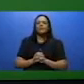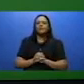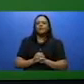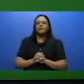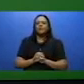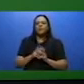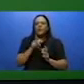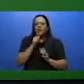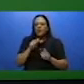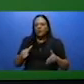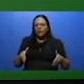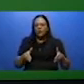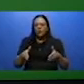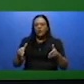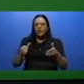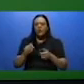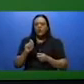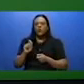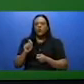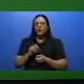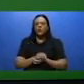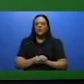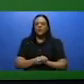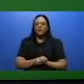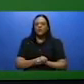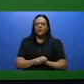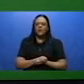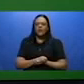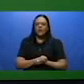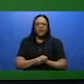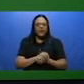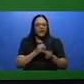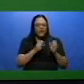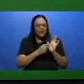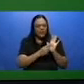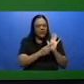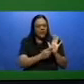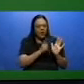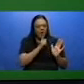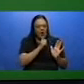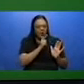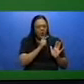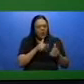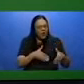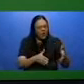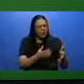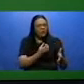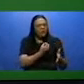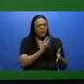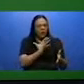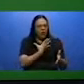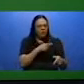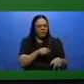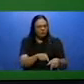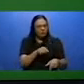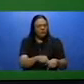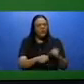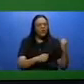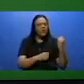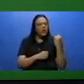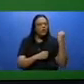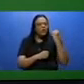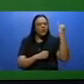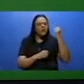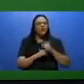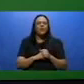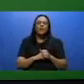os rios. E está falando o quê? Que o rio não é bom para a gente? Ah, não, professor, ele é muito importante para a gente. Então, que